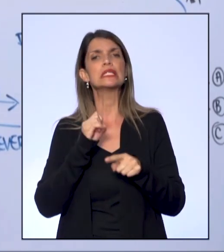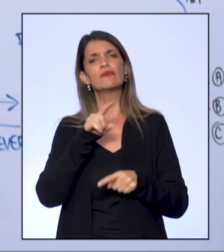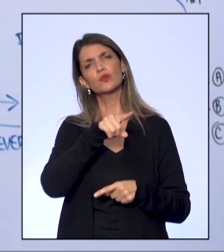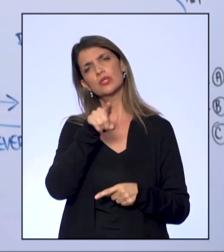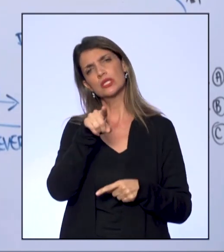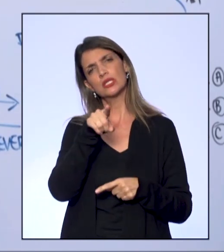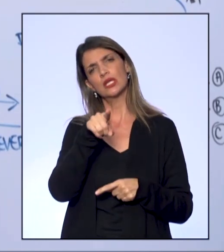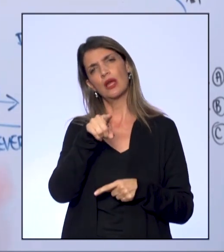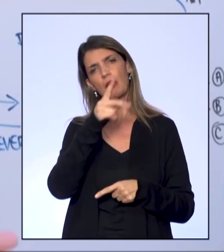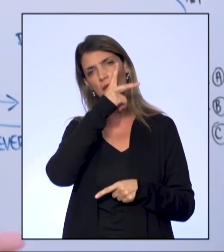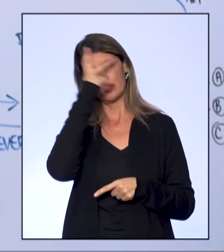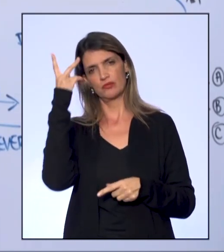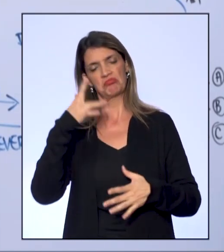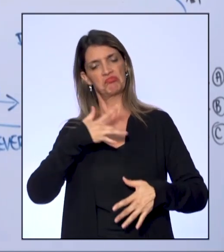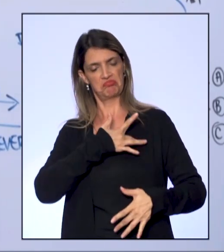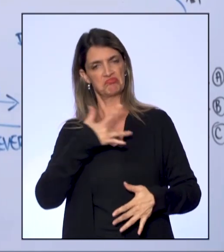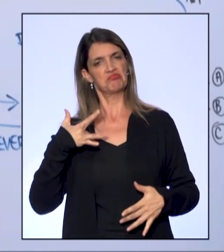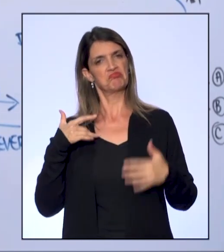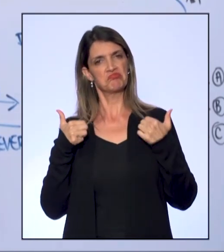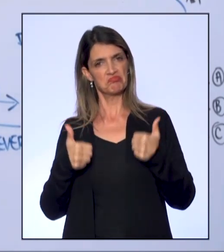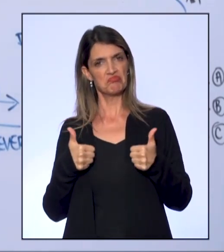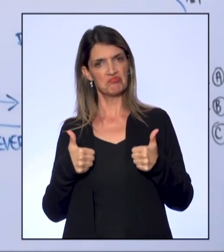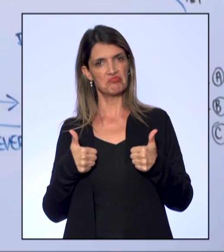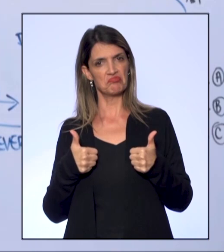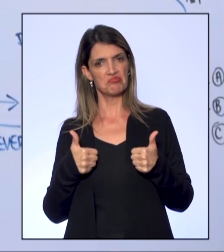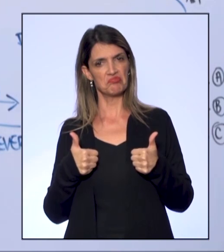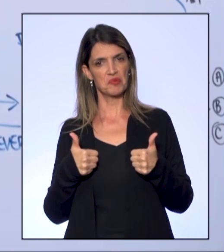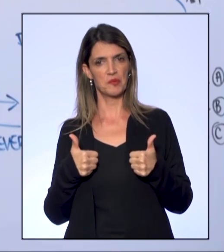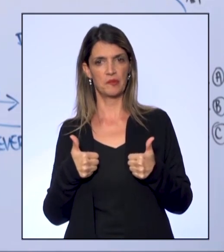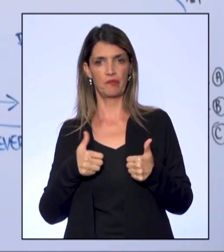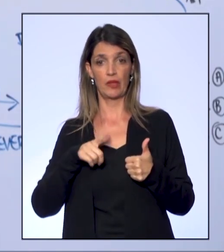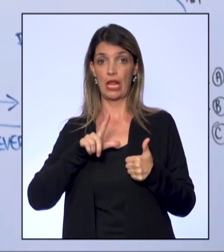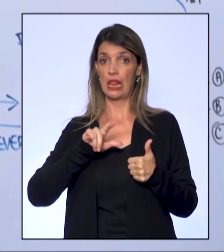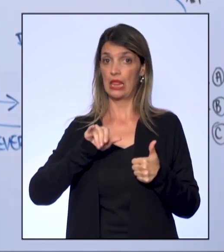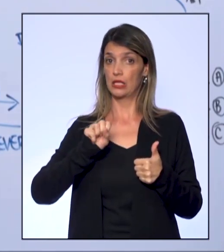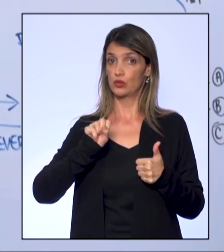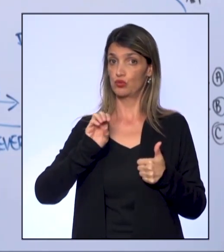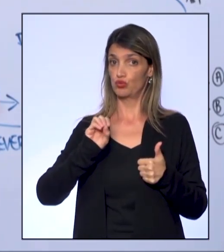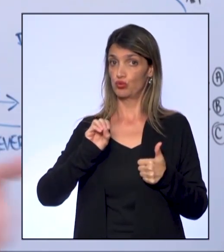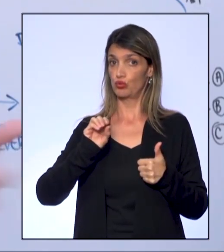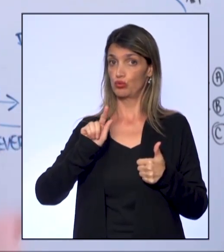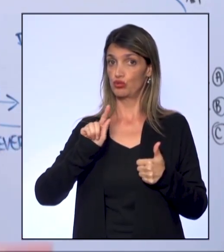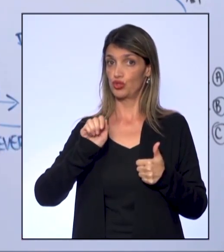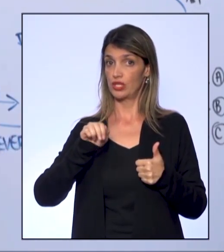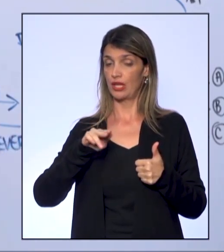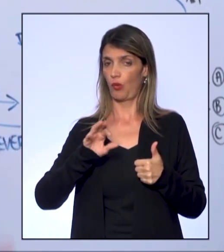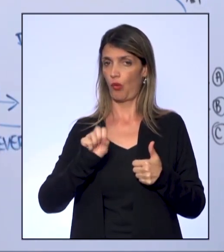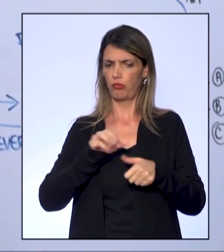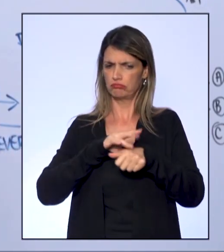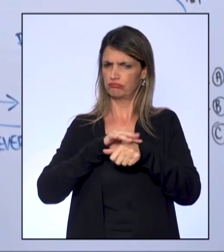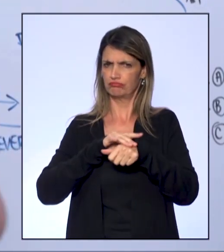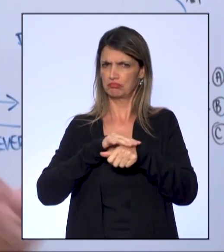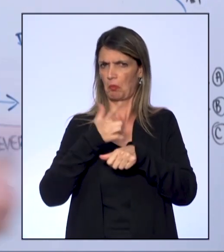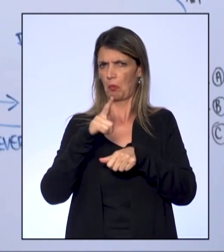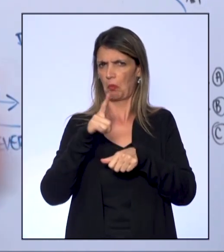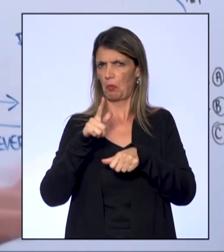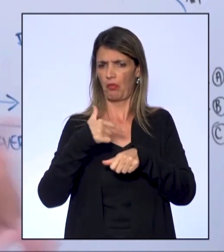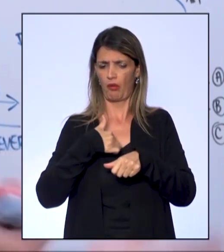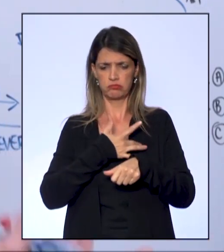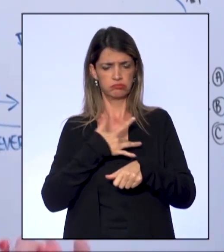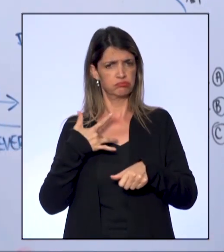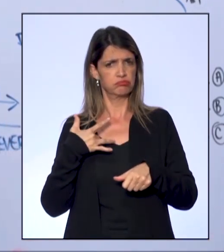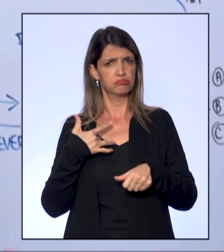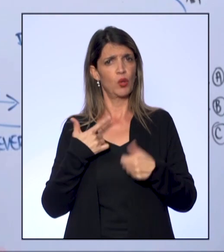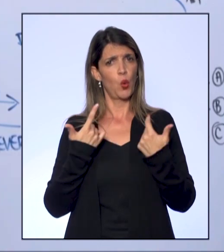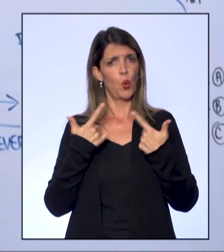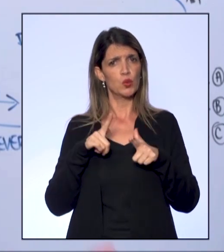uma pessoa que é saudável, ele está aqui no ciclo lisogênico, e ele não está causando doença em você, você é saudável, você consegue